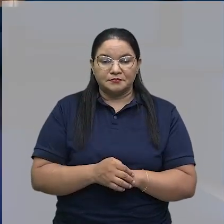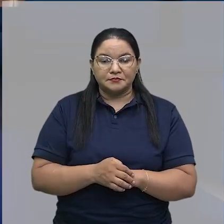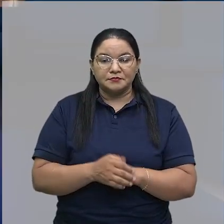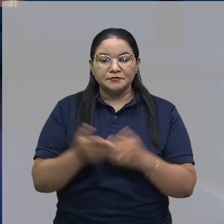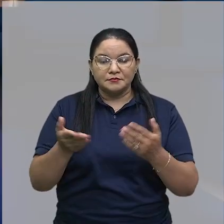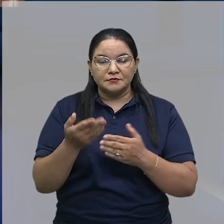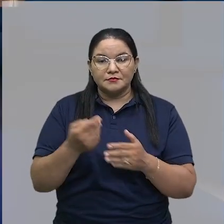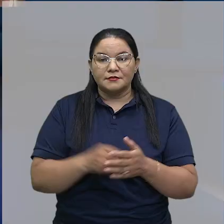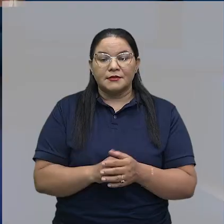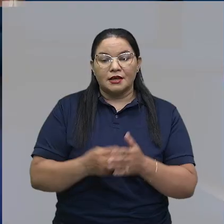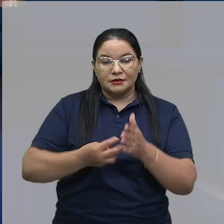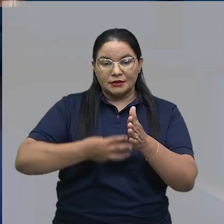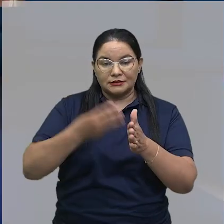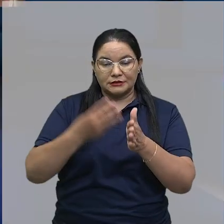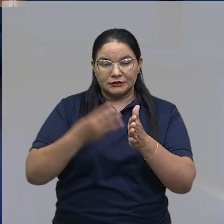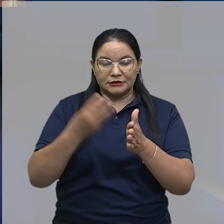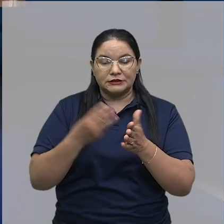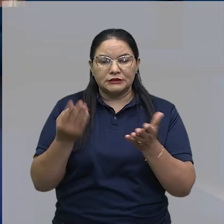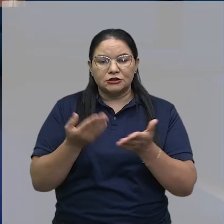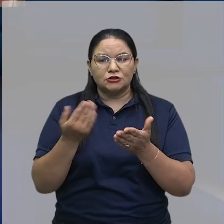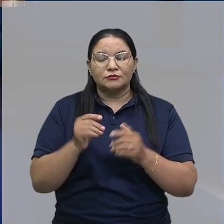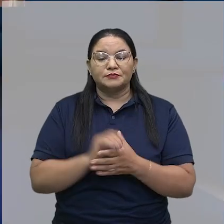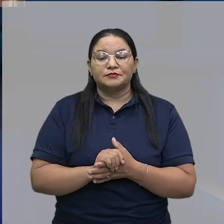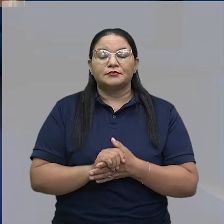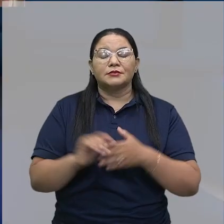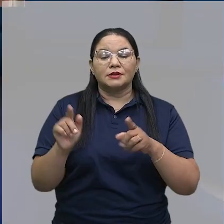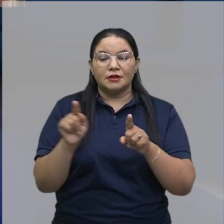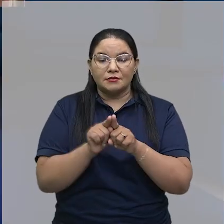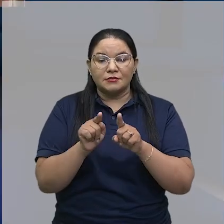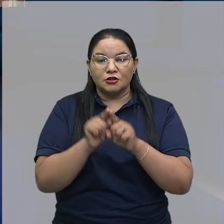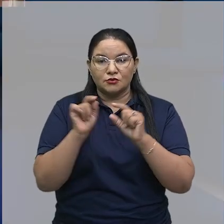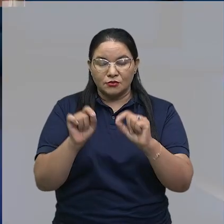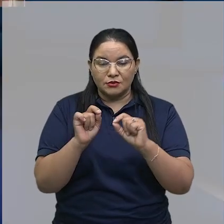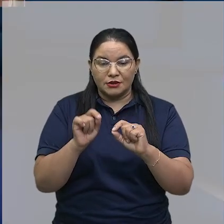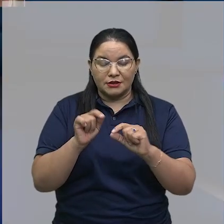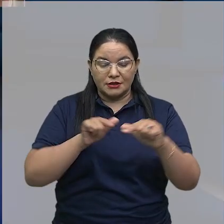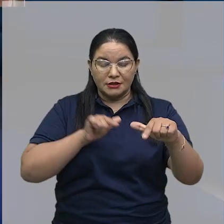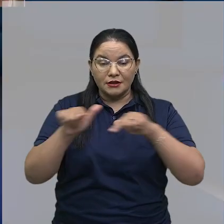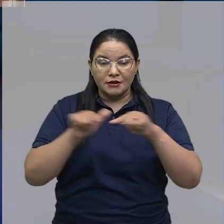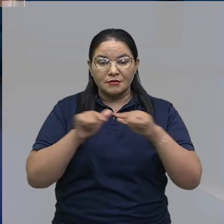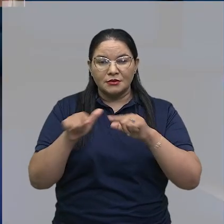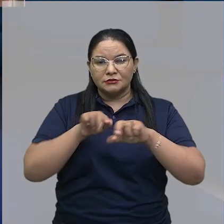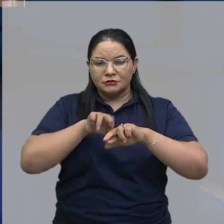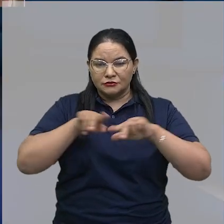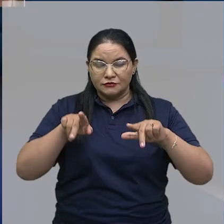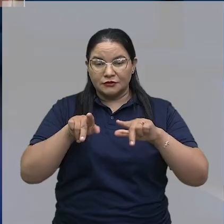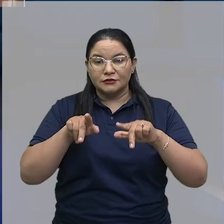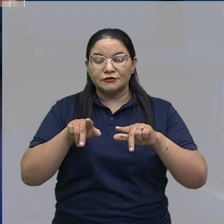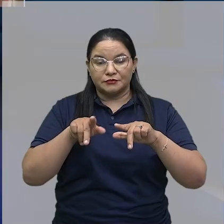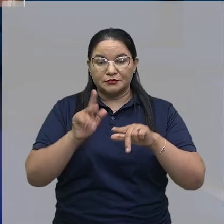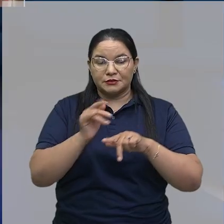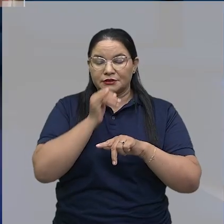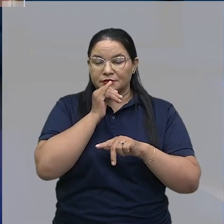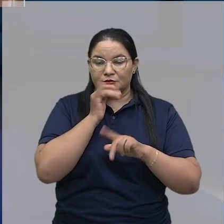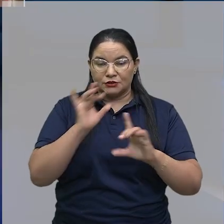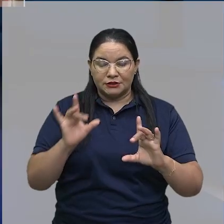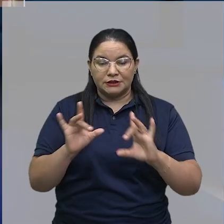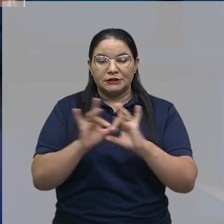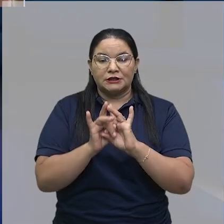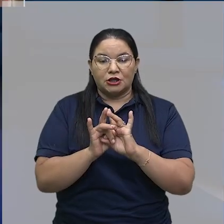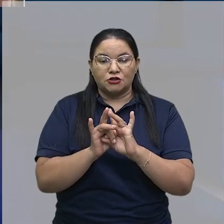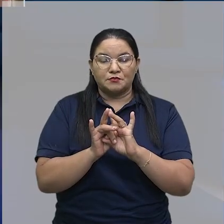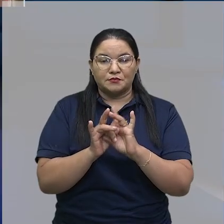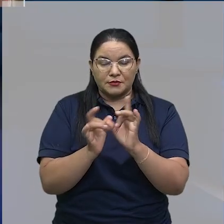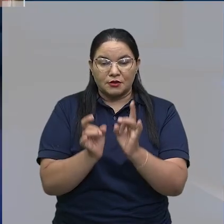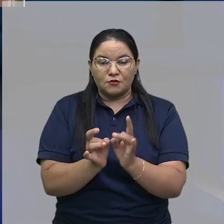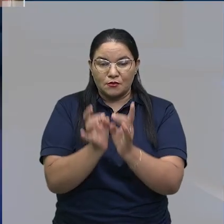importante. Chegamos ao setor terciário. E aqui o setor terciário é o setor que vai envolver ali atividades ligadas ali